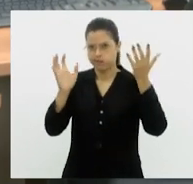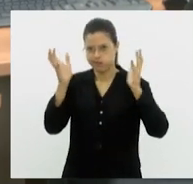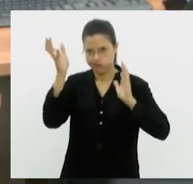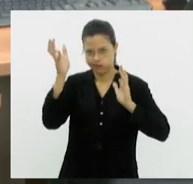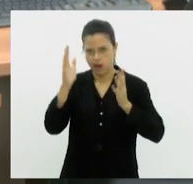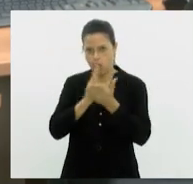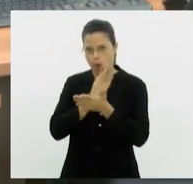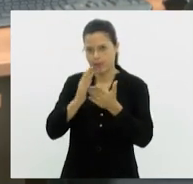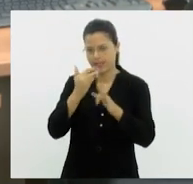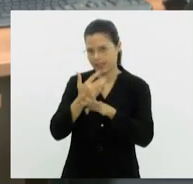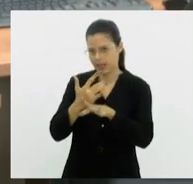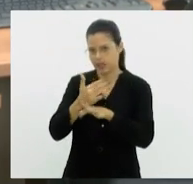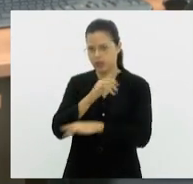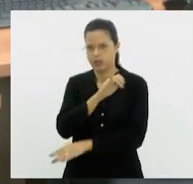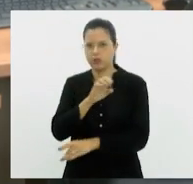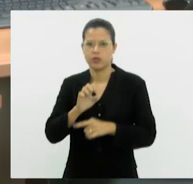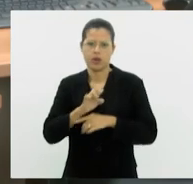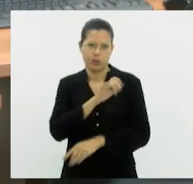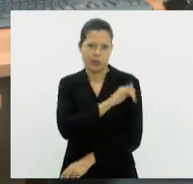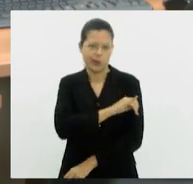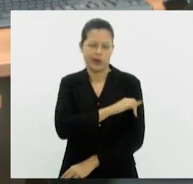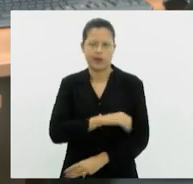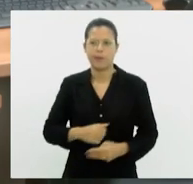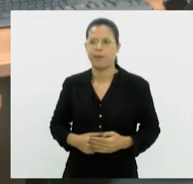estado. Aqui na tela,